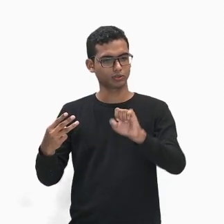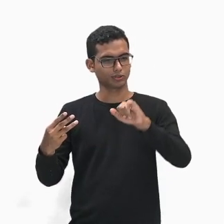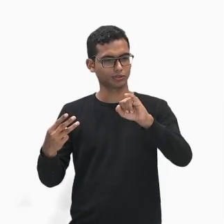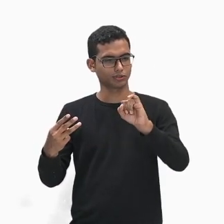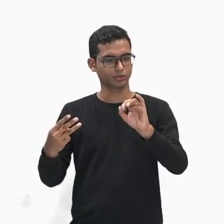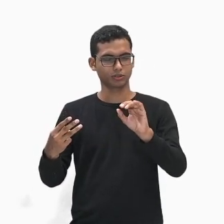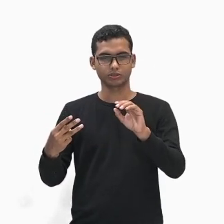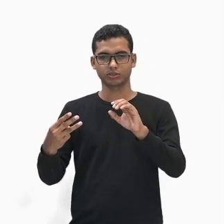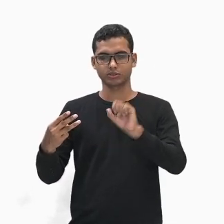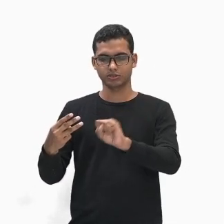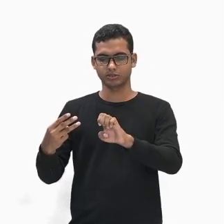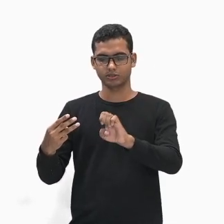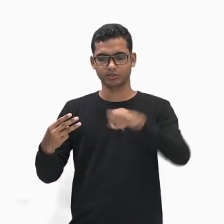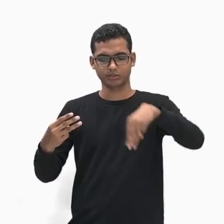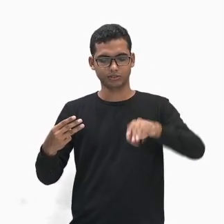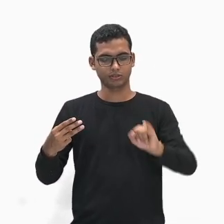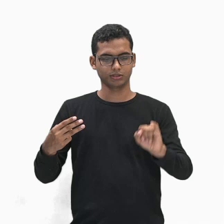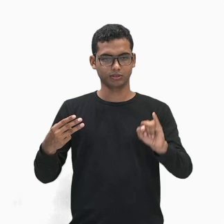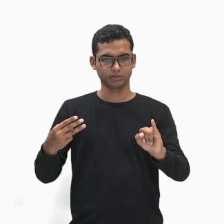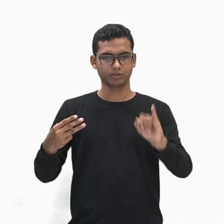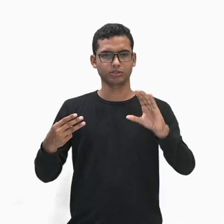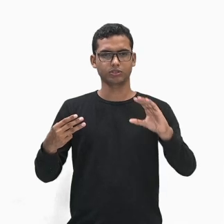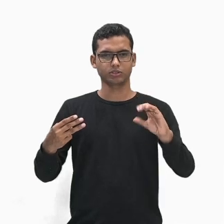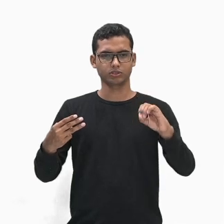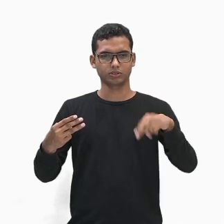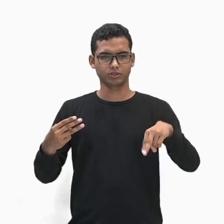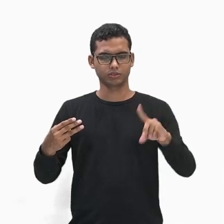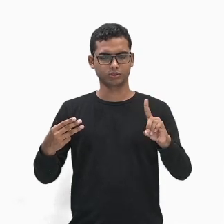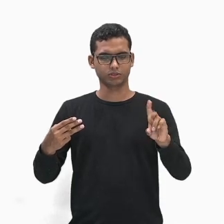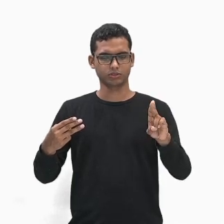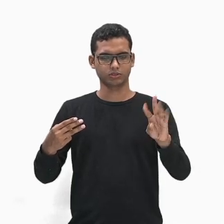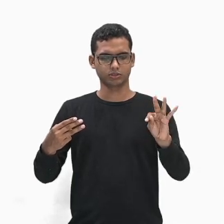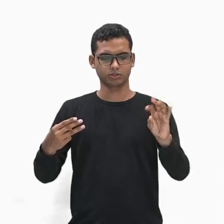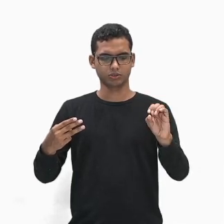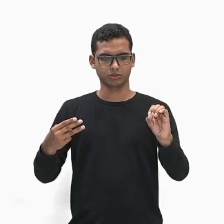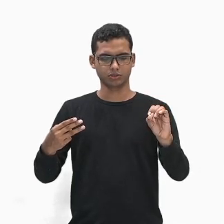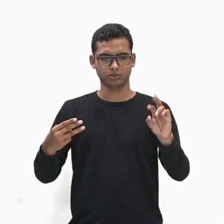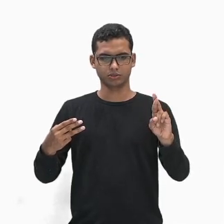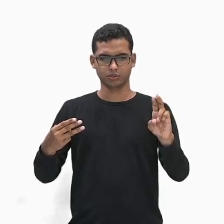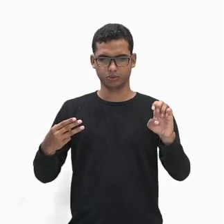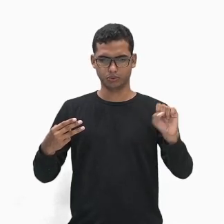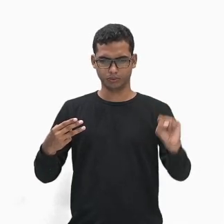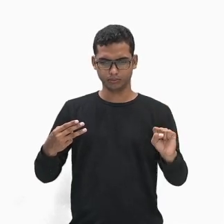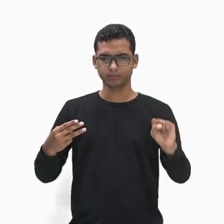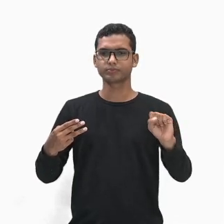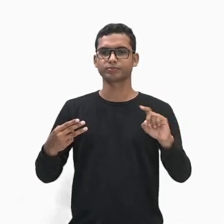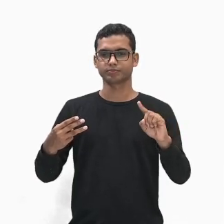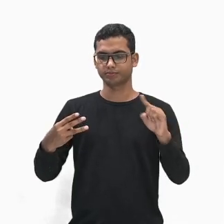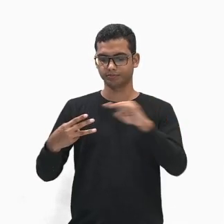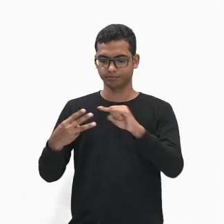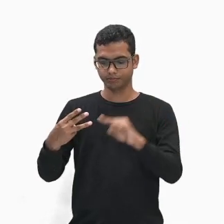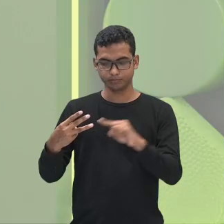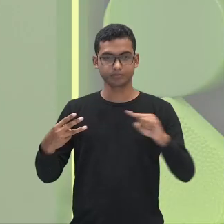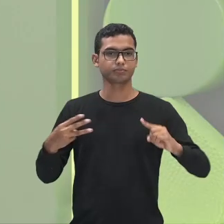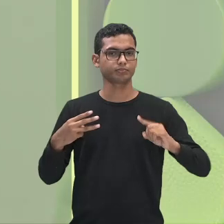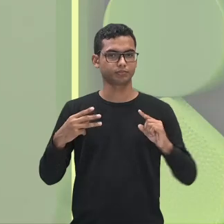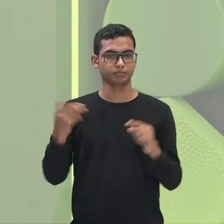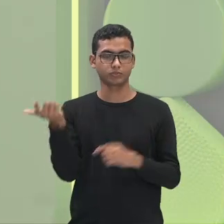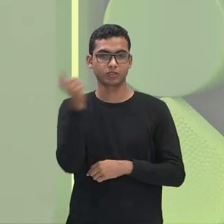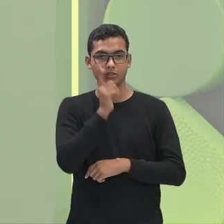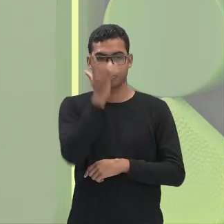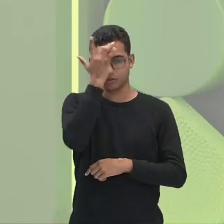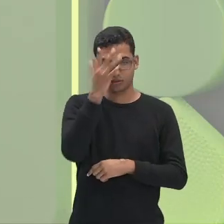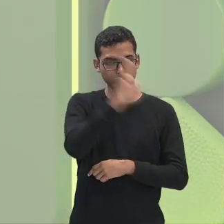muitos aparelhos, em circuitos. Você tem aí os semicondutores, porque eles são mais fáceis de